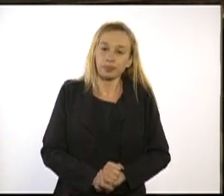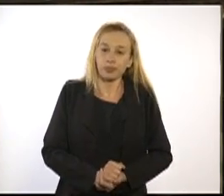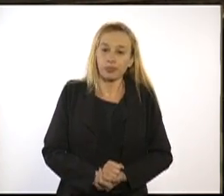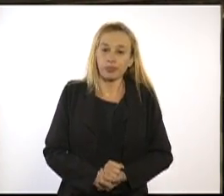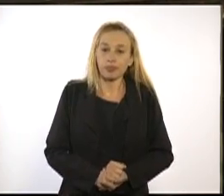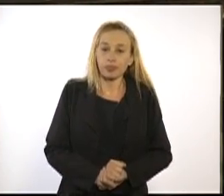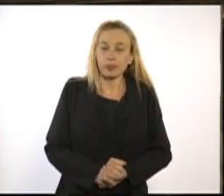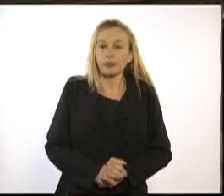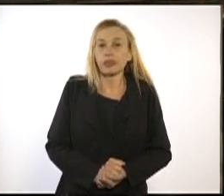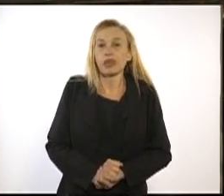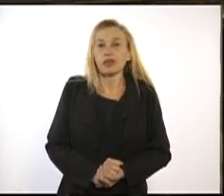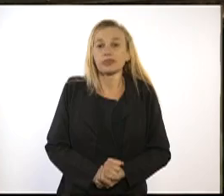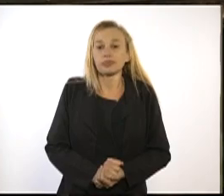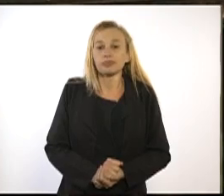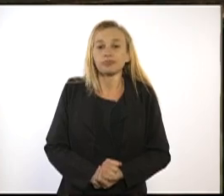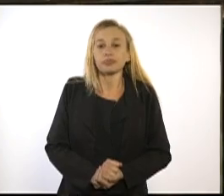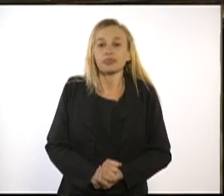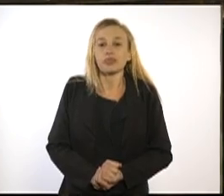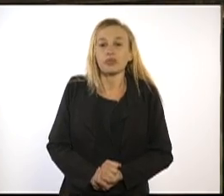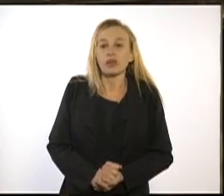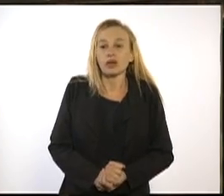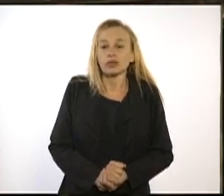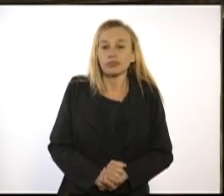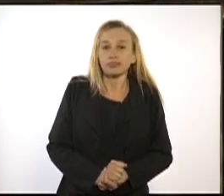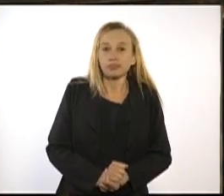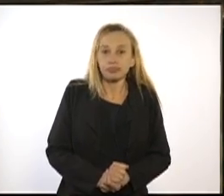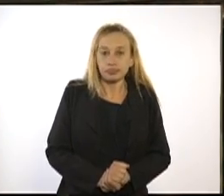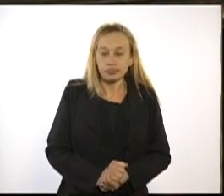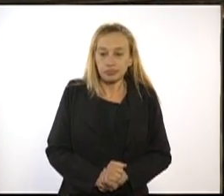para que fosse